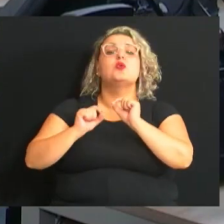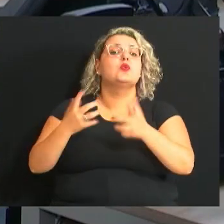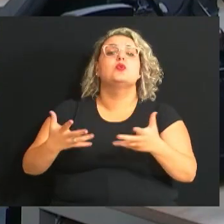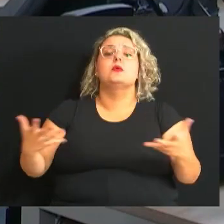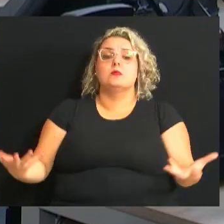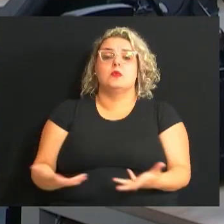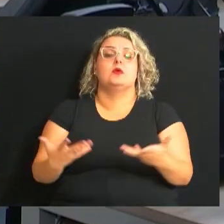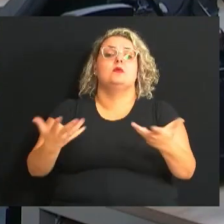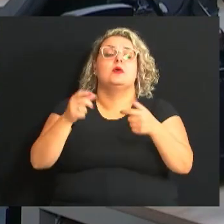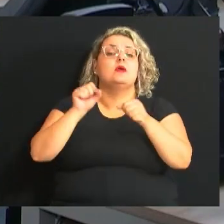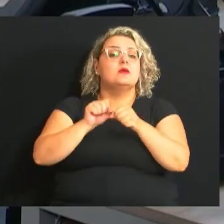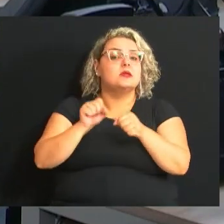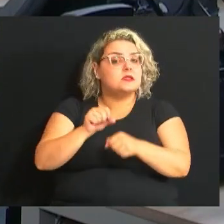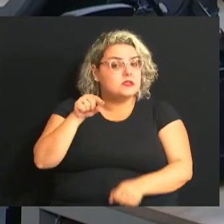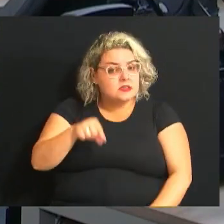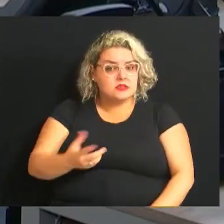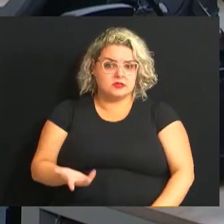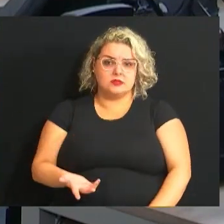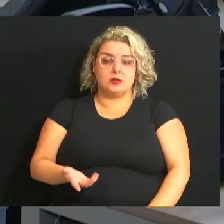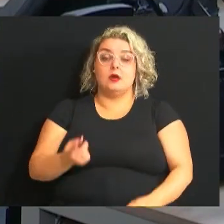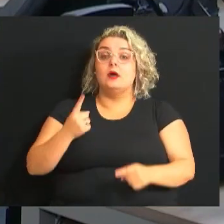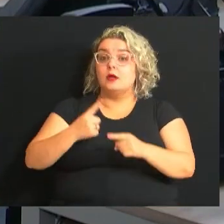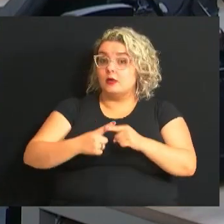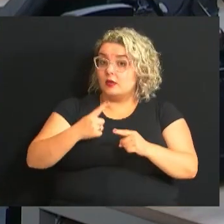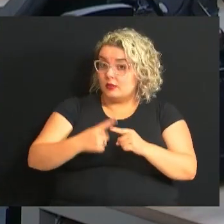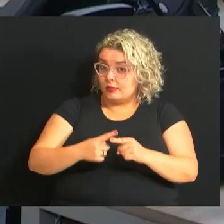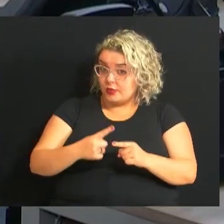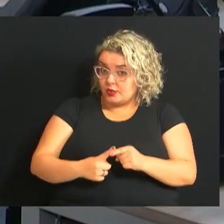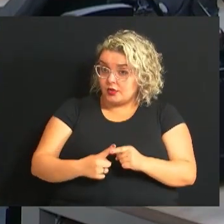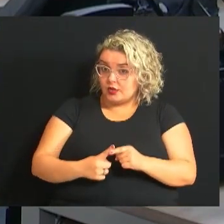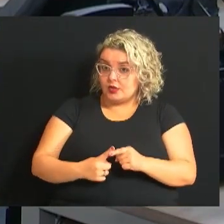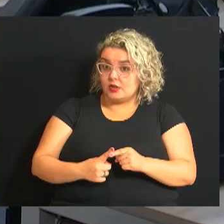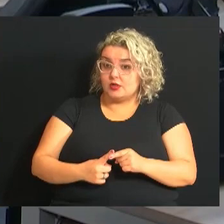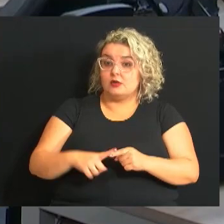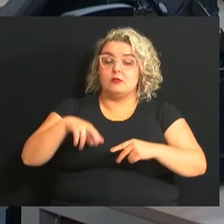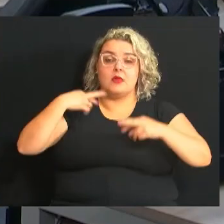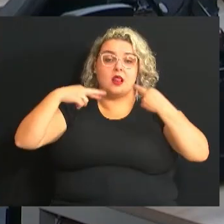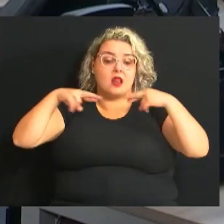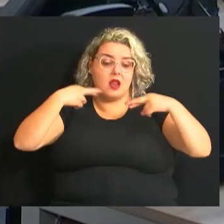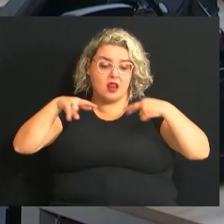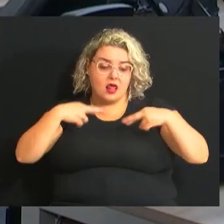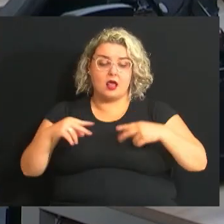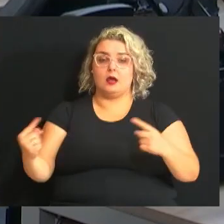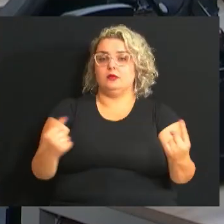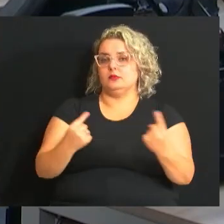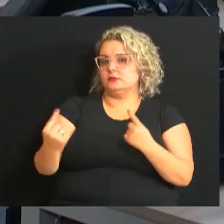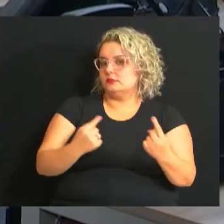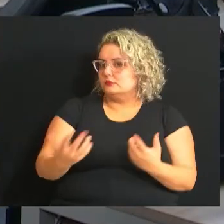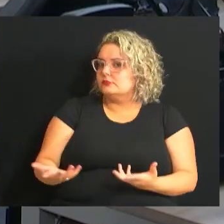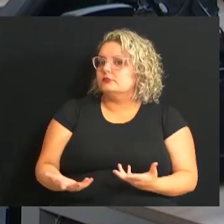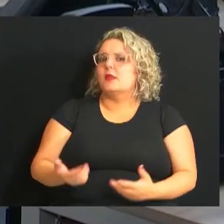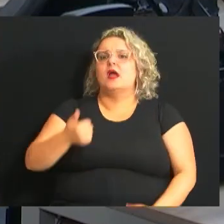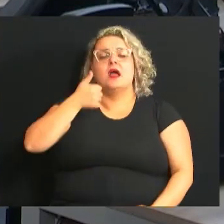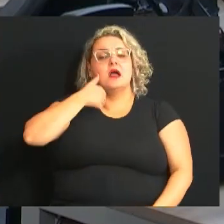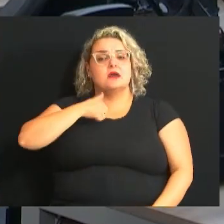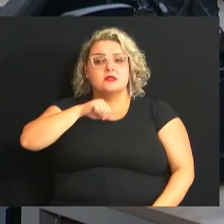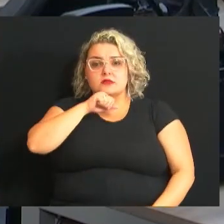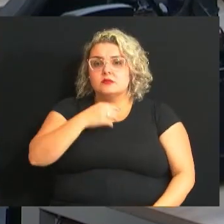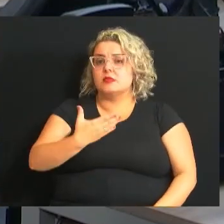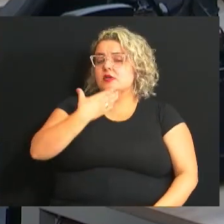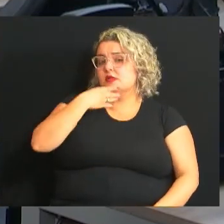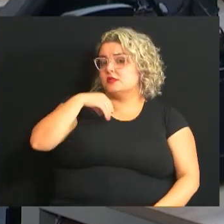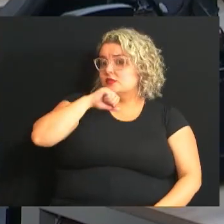fazer isso? Porque são as reclamações que nos chegam, ou seja, as mães, os pais, eles têm